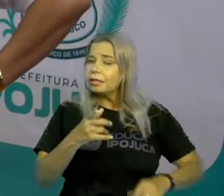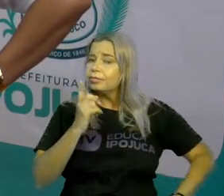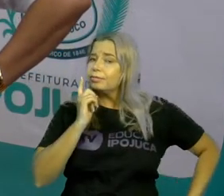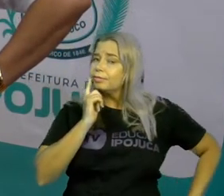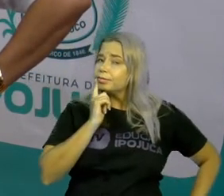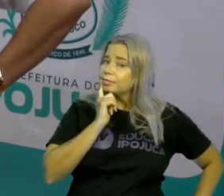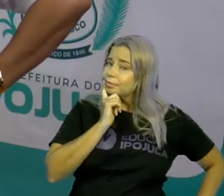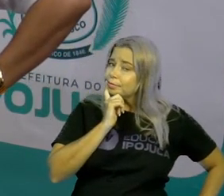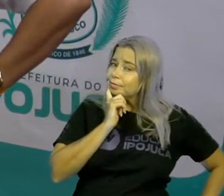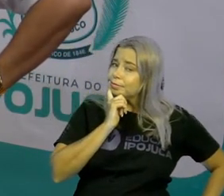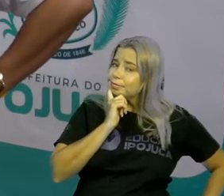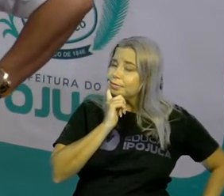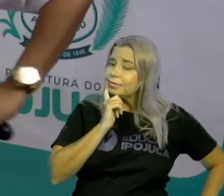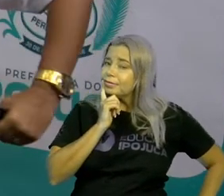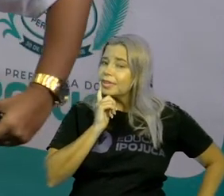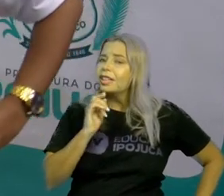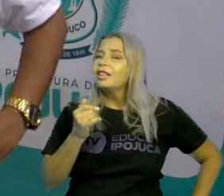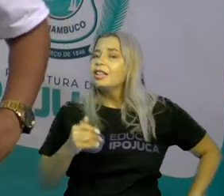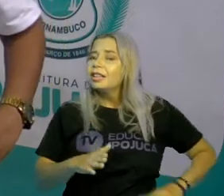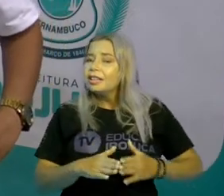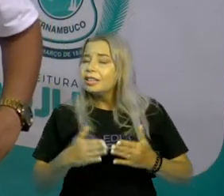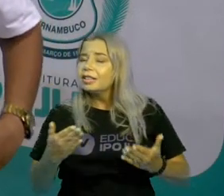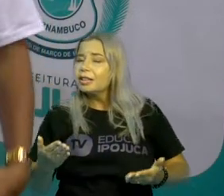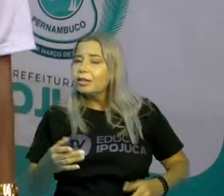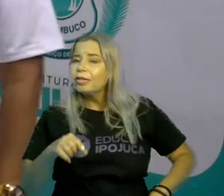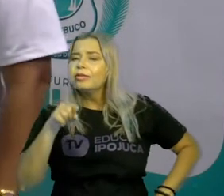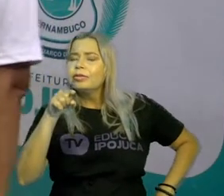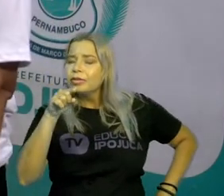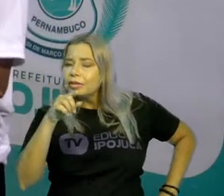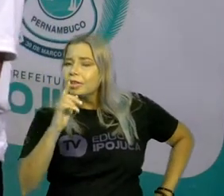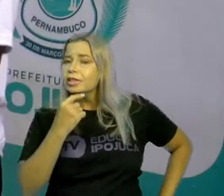Eis uma pergunta. Quem aqui ainda costuma brincar?